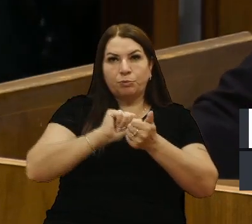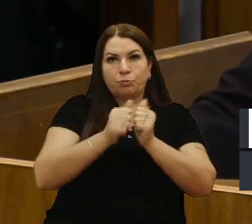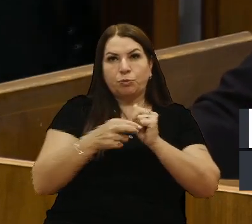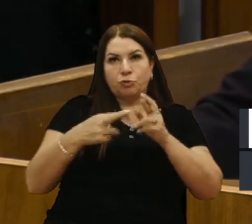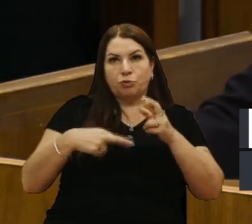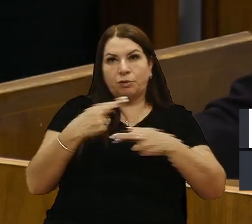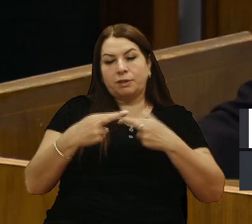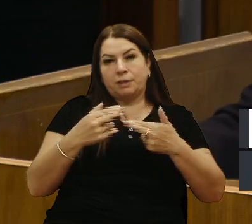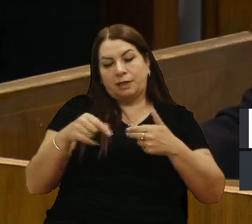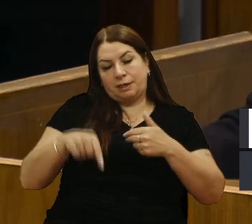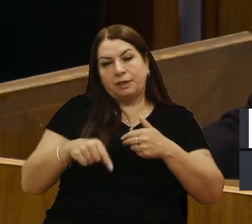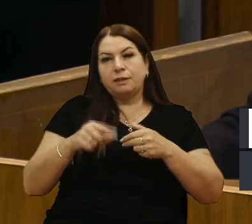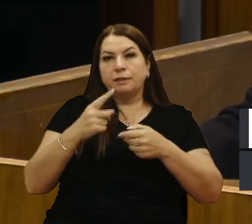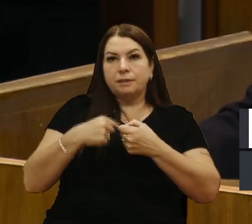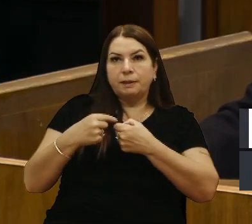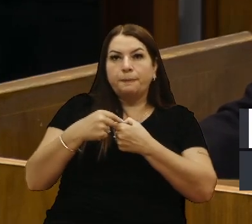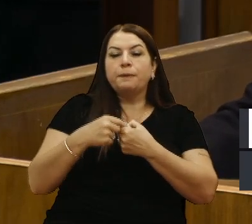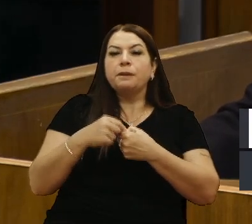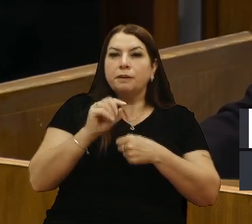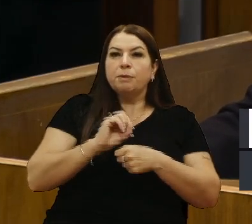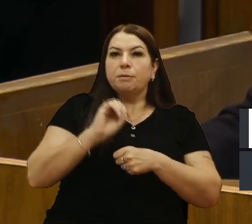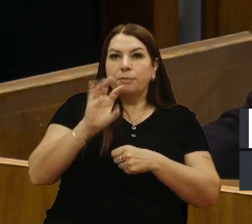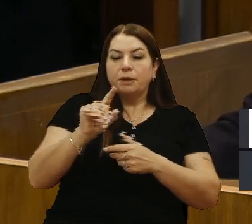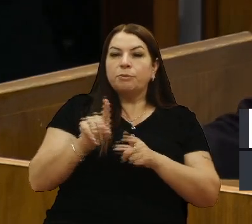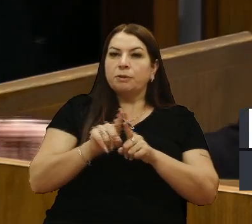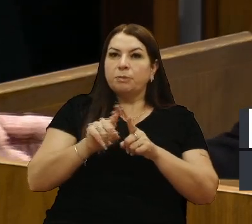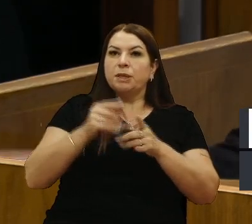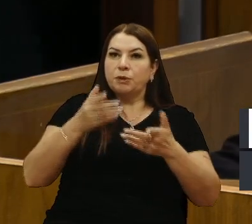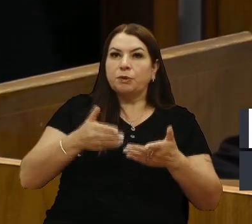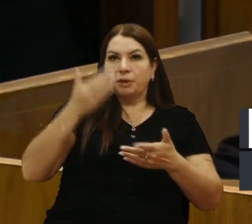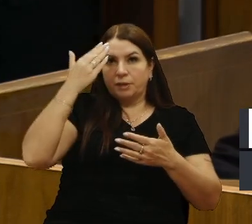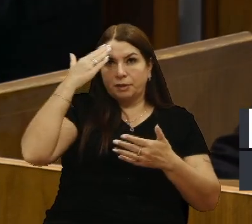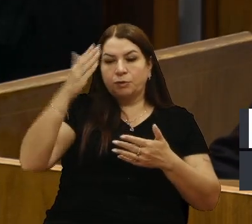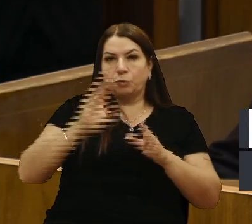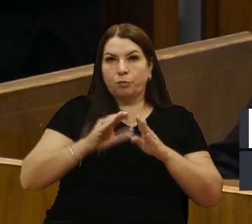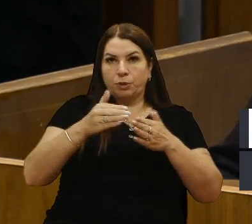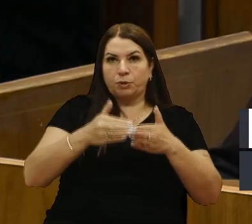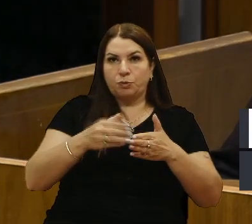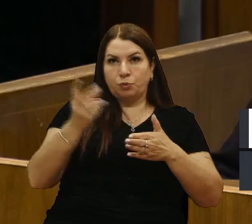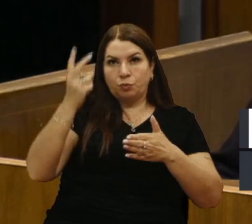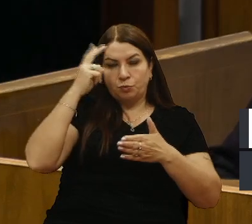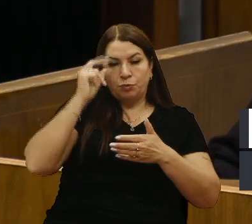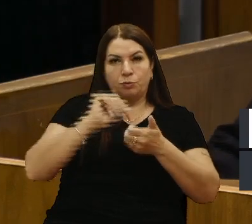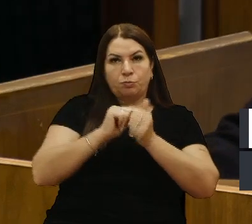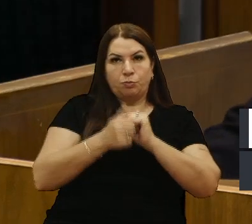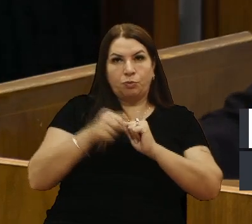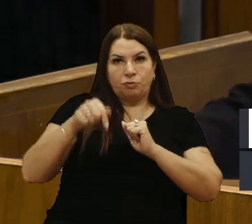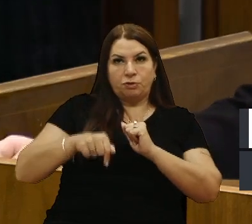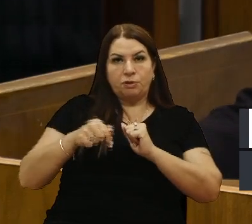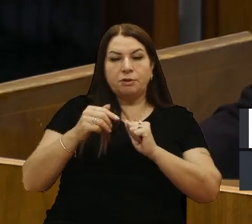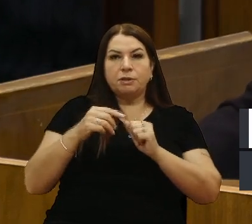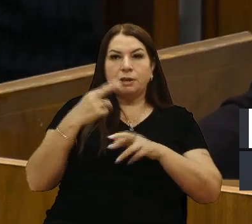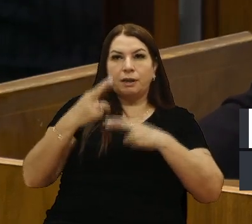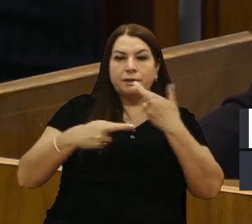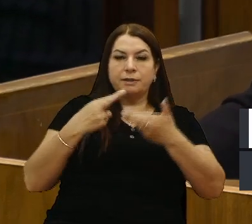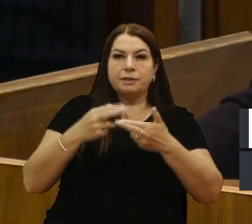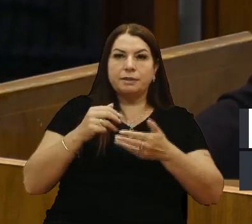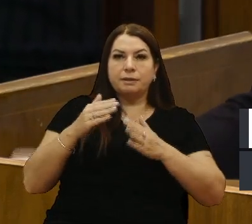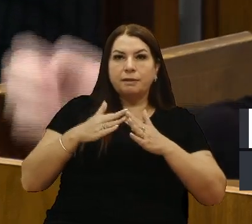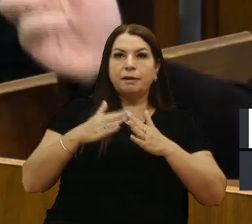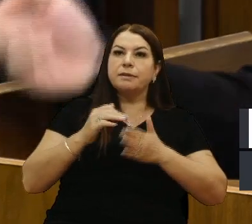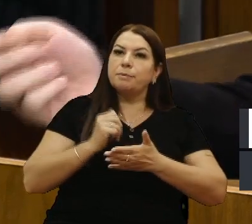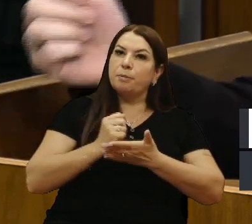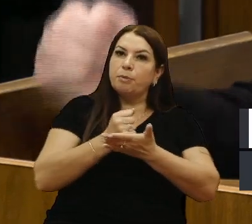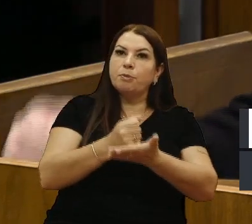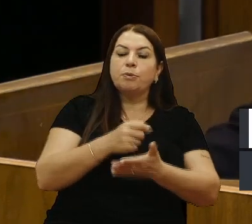deste município. Encaminhamos também, e agora agradecer a Comissão de Cultura, Esporte e Lazer desta casa, que sempre nos apoiou, com